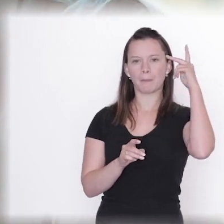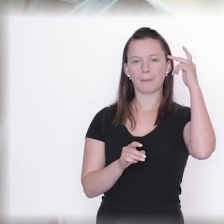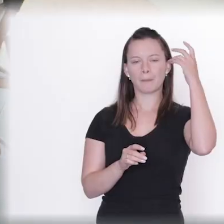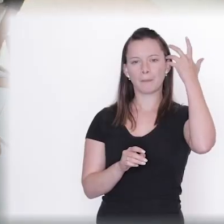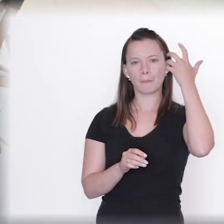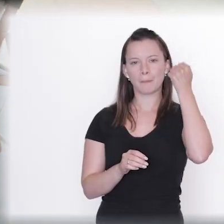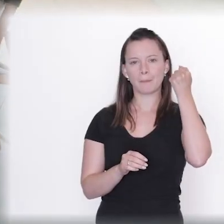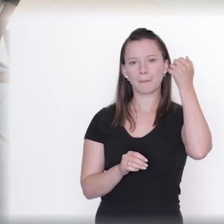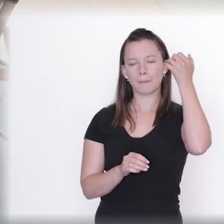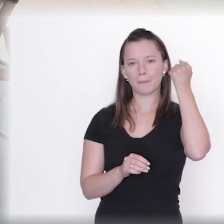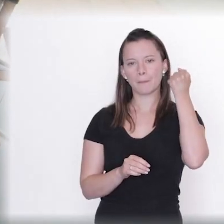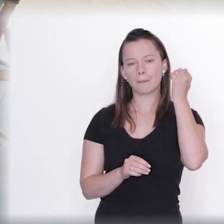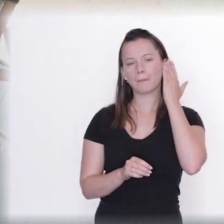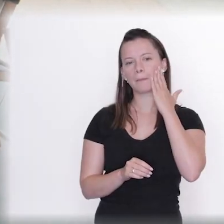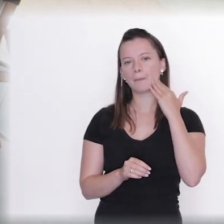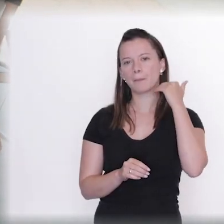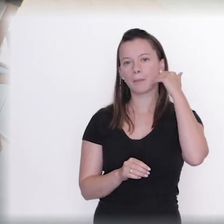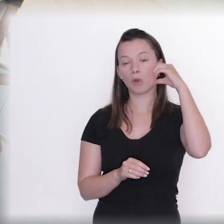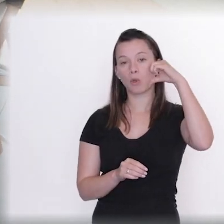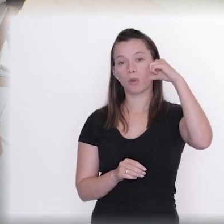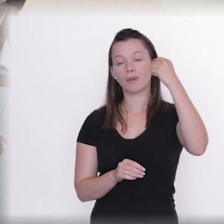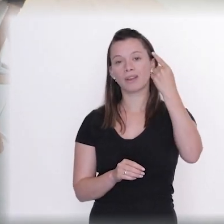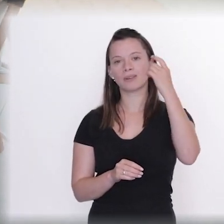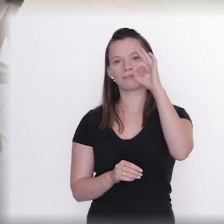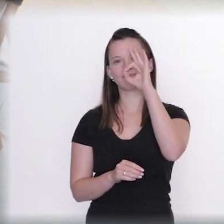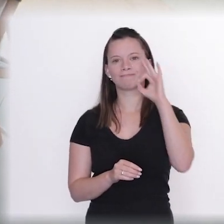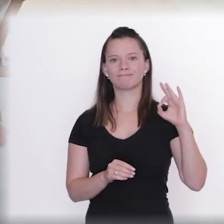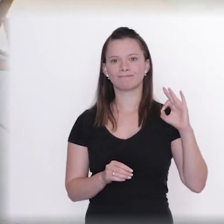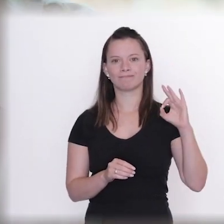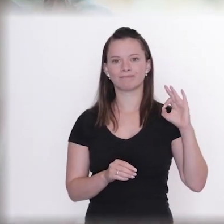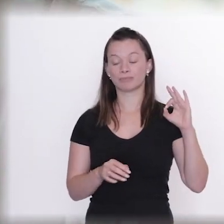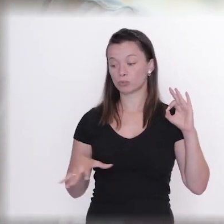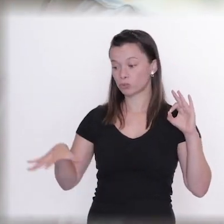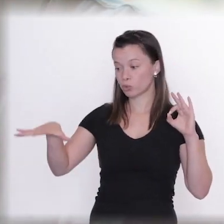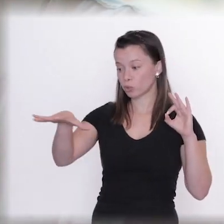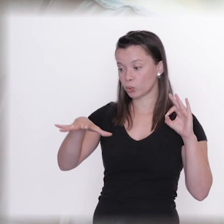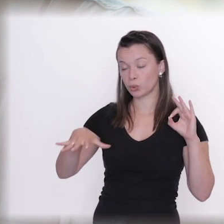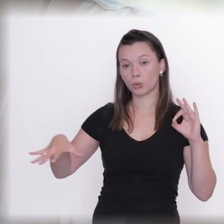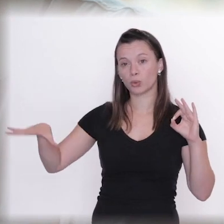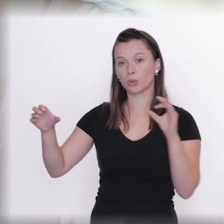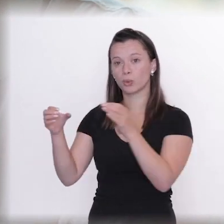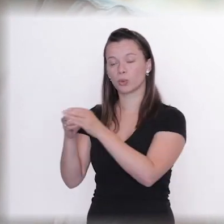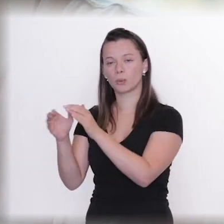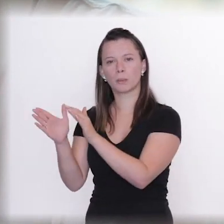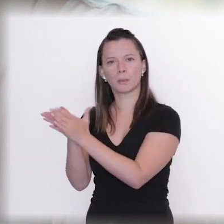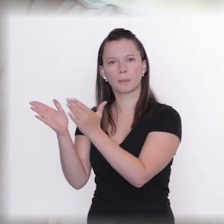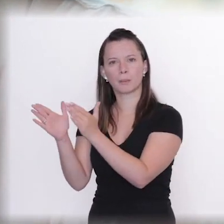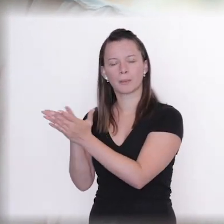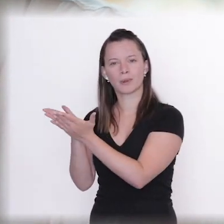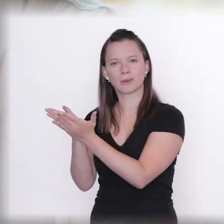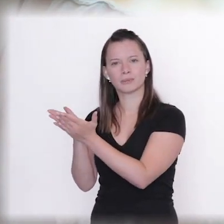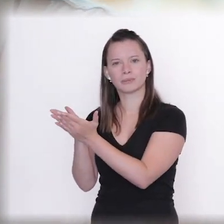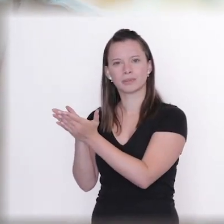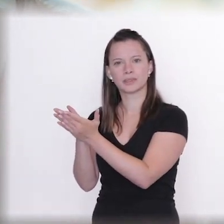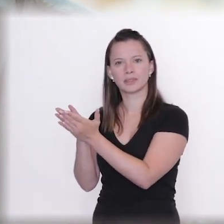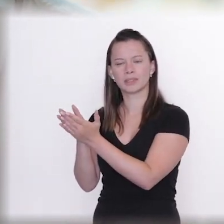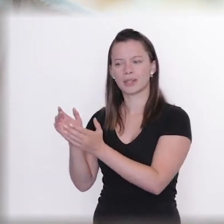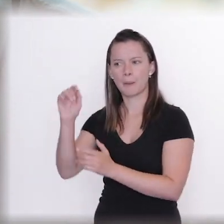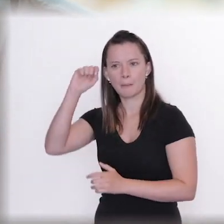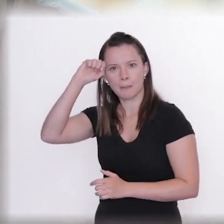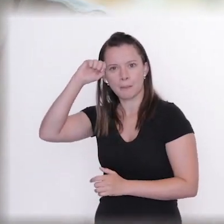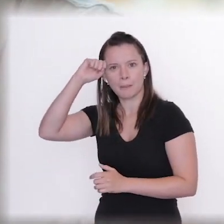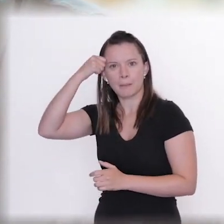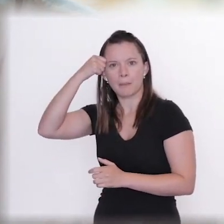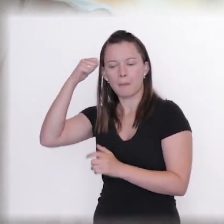91%. E os territórios de subúrbio e periferias, você tem uma população, a presença negra é muito